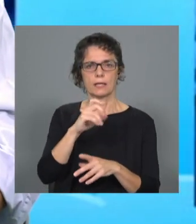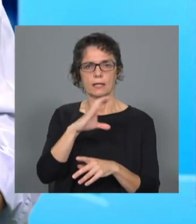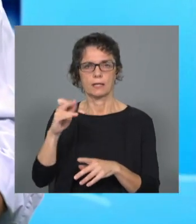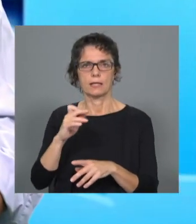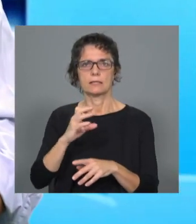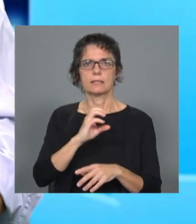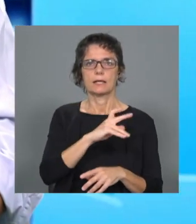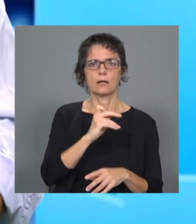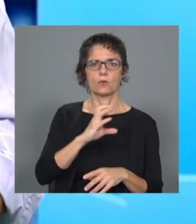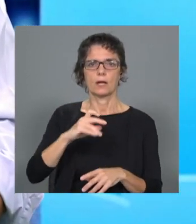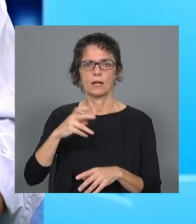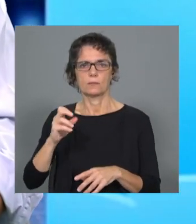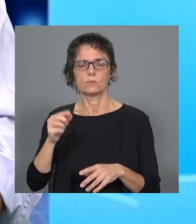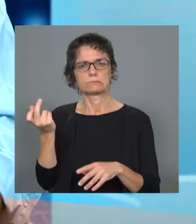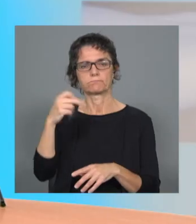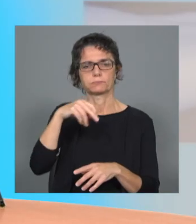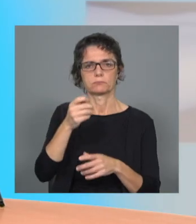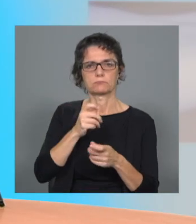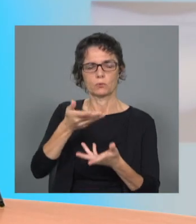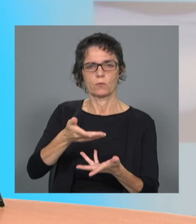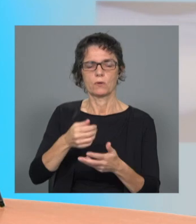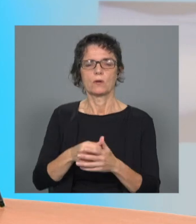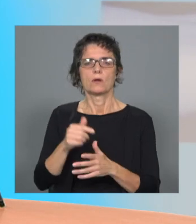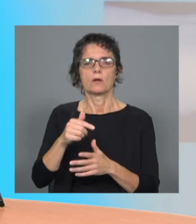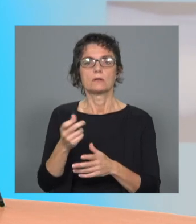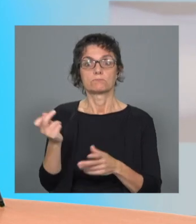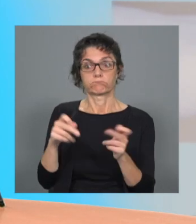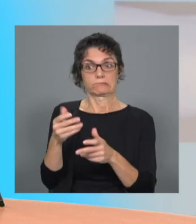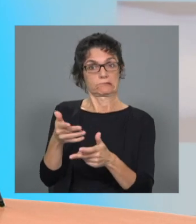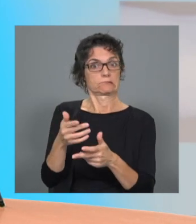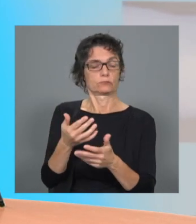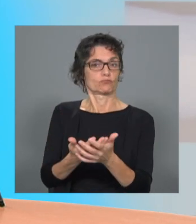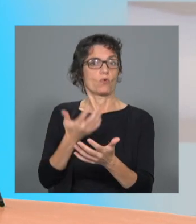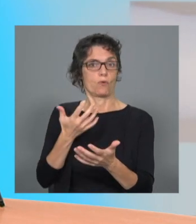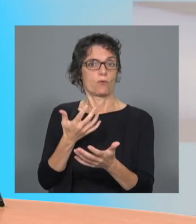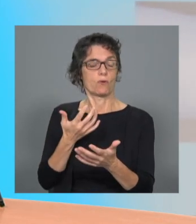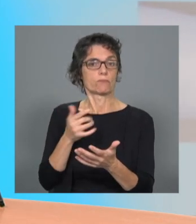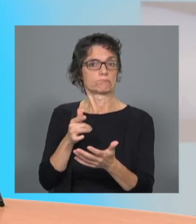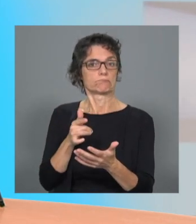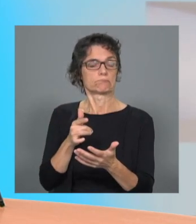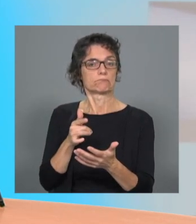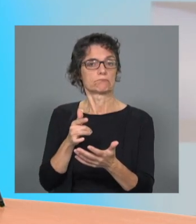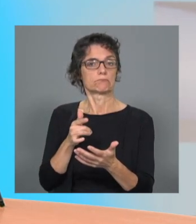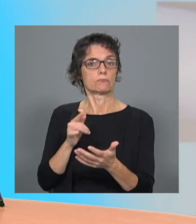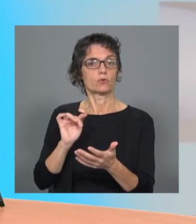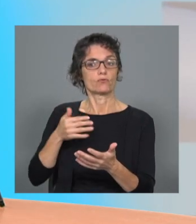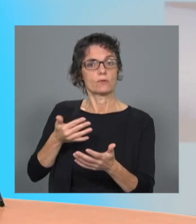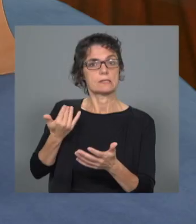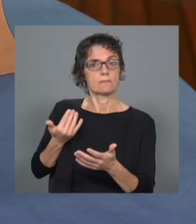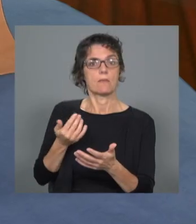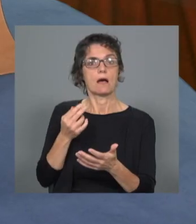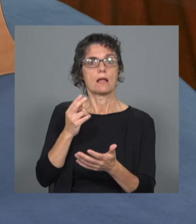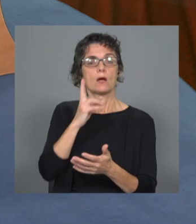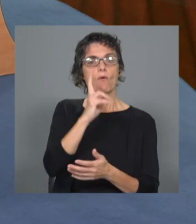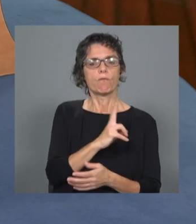tarde. Boa tarde, Paulo. Por estares aqui connosco. Foram, de facto, acontecimentos marcantes estes do último fim de semana no Vaticano.